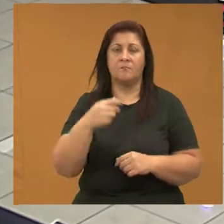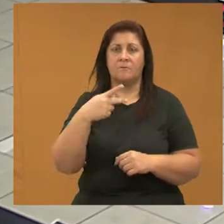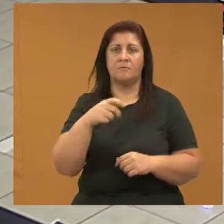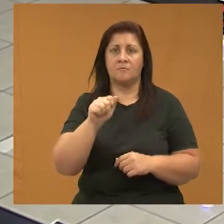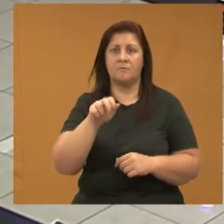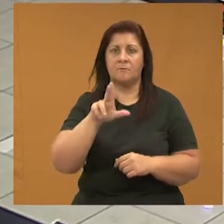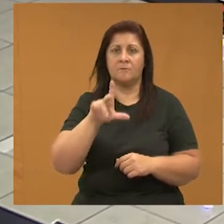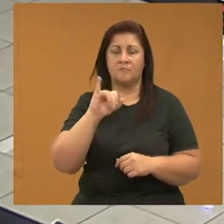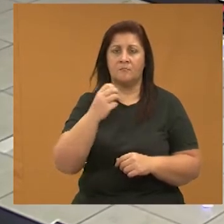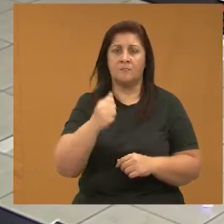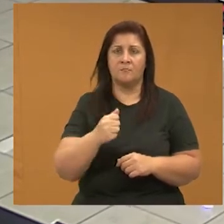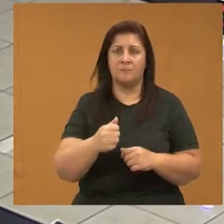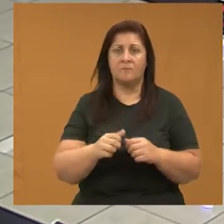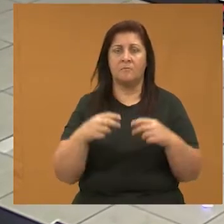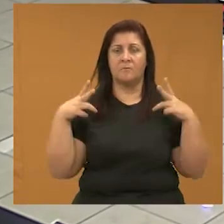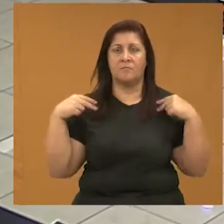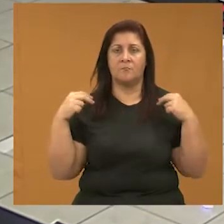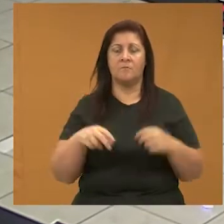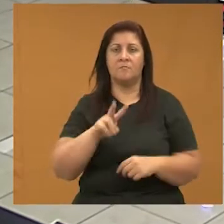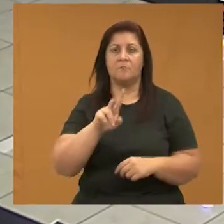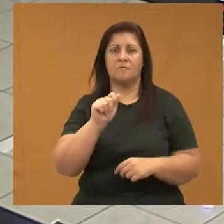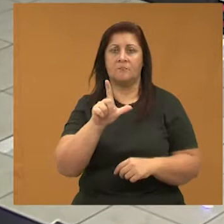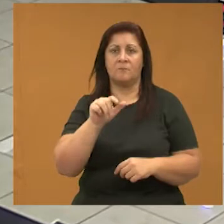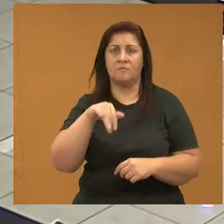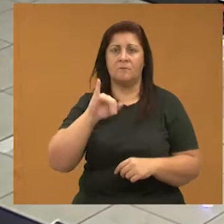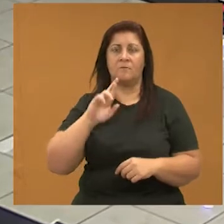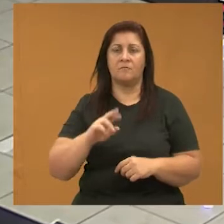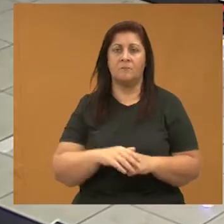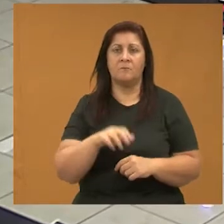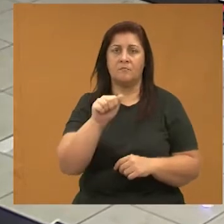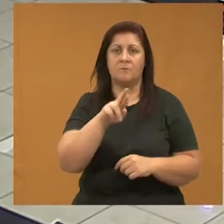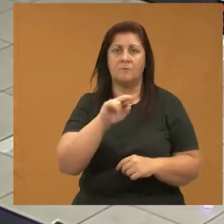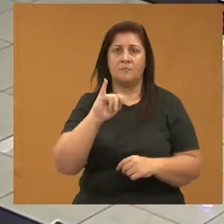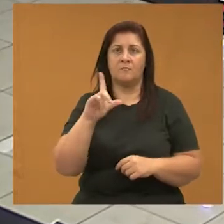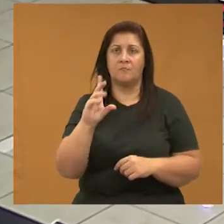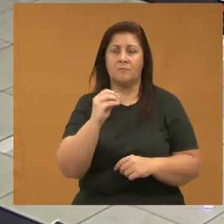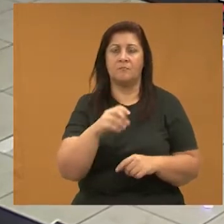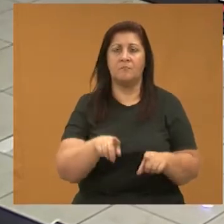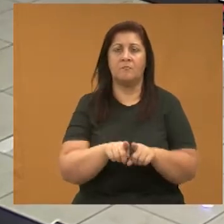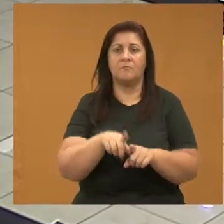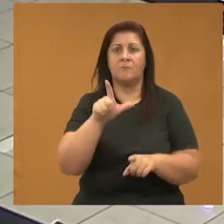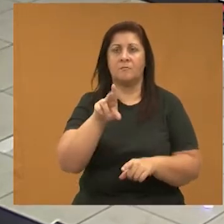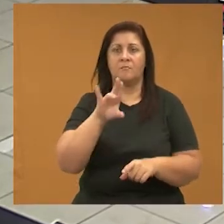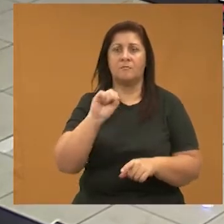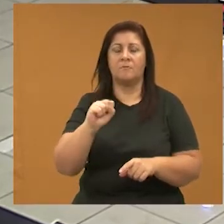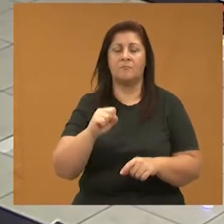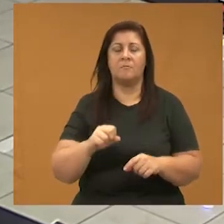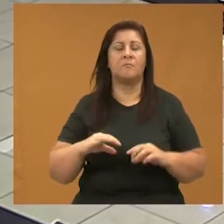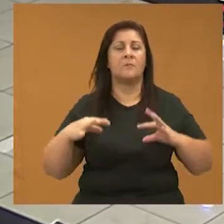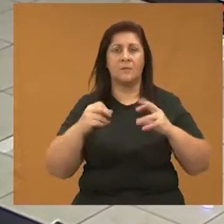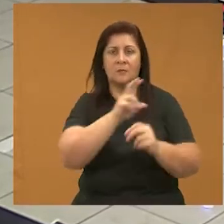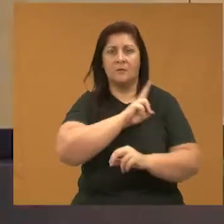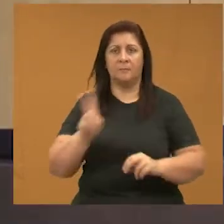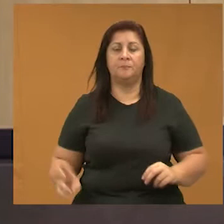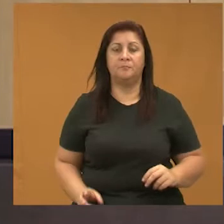Condutores, Valmir do Meia Lua, Arildo Batista e Luiz Flávio. Estão todos presentes, senhor